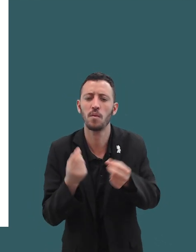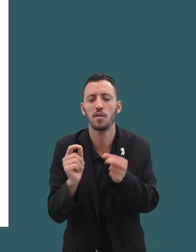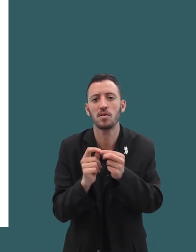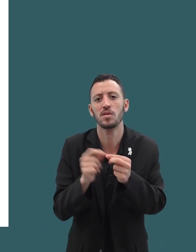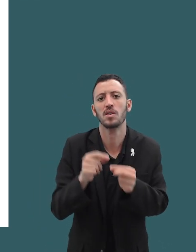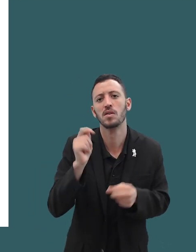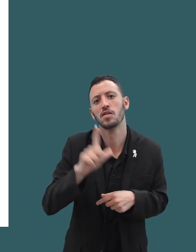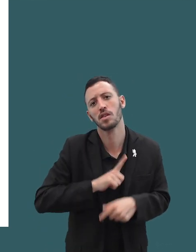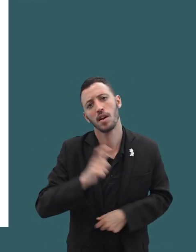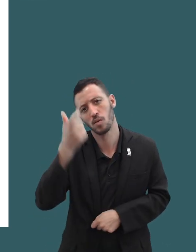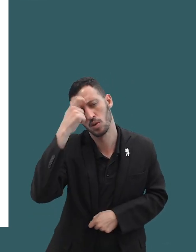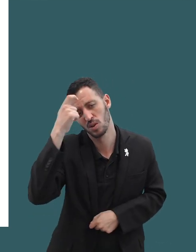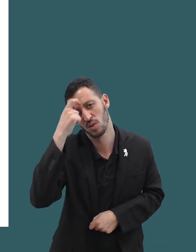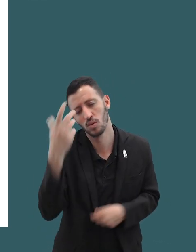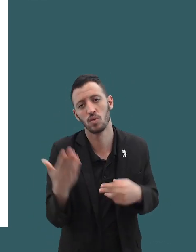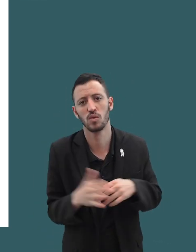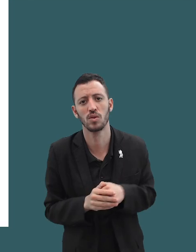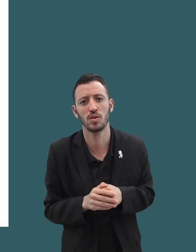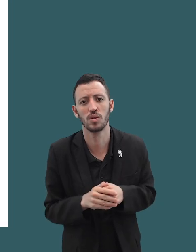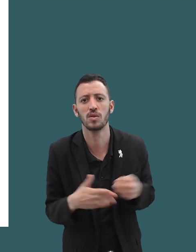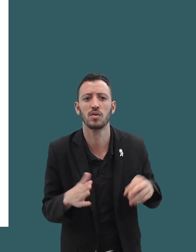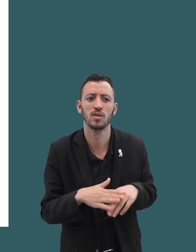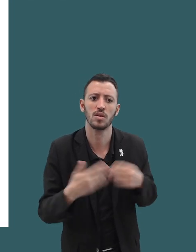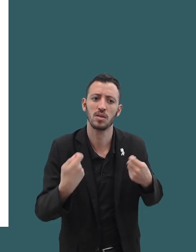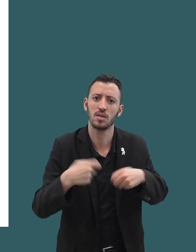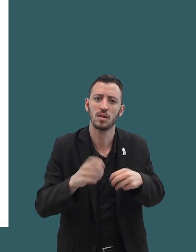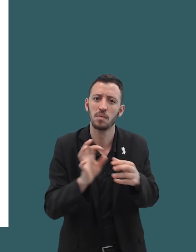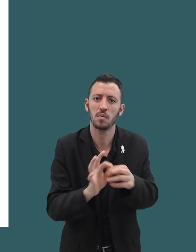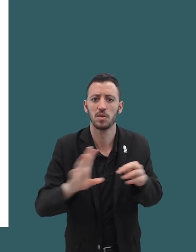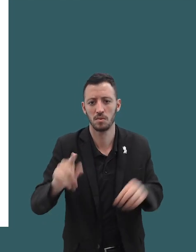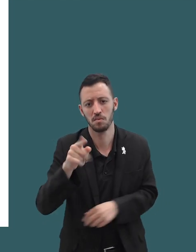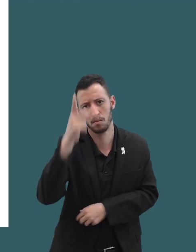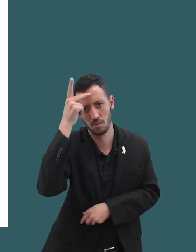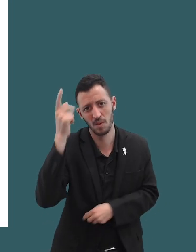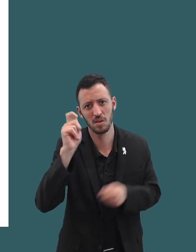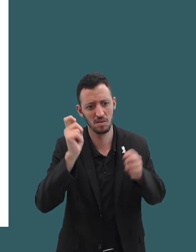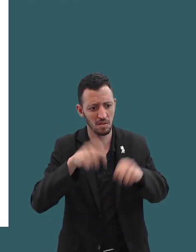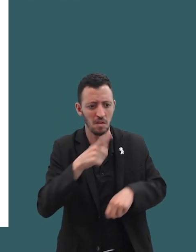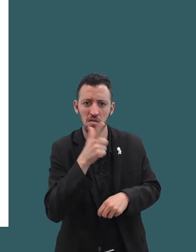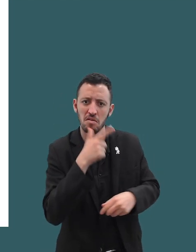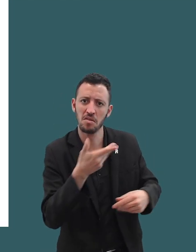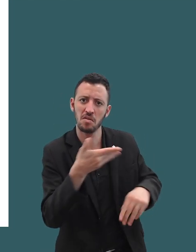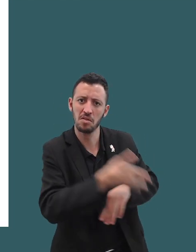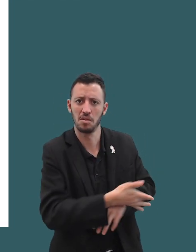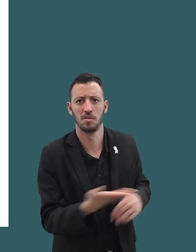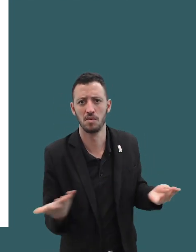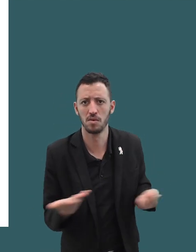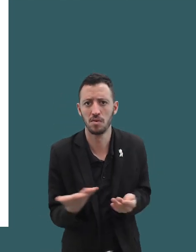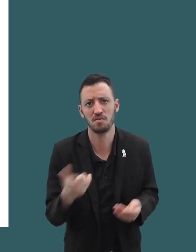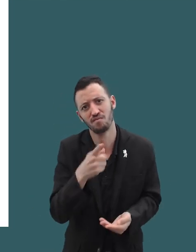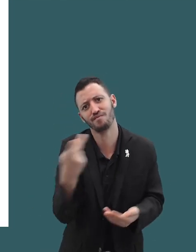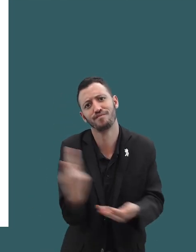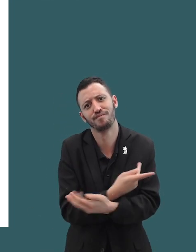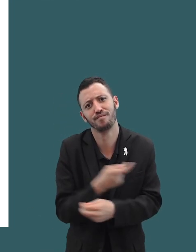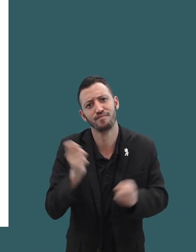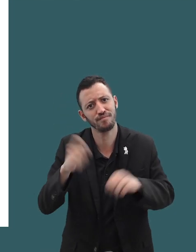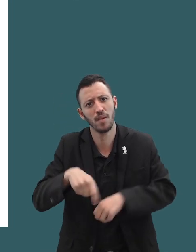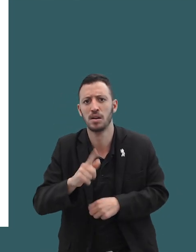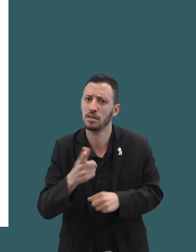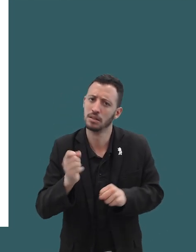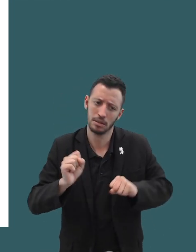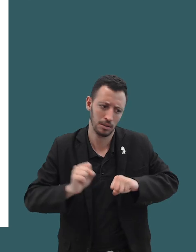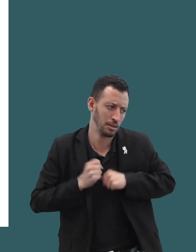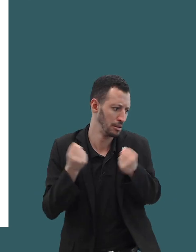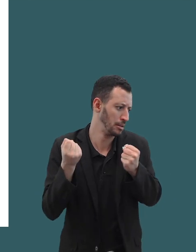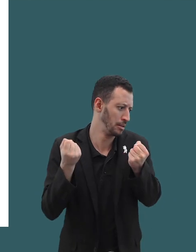para conscientizar ou, enfim, não permitir que essas pessoas sejam votadas, né? Então, isso é realmente, eu diria, que é um